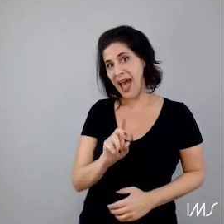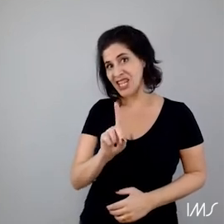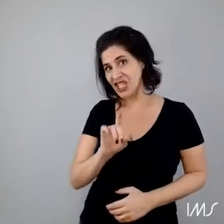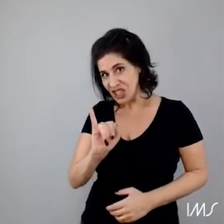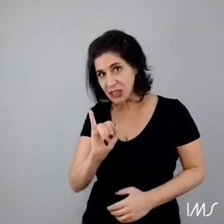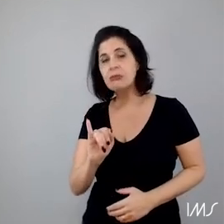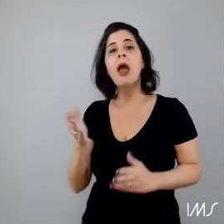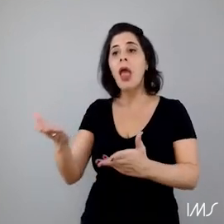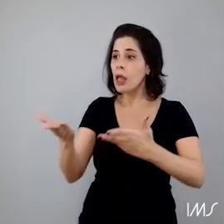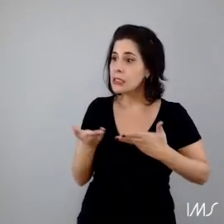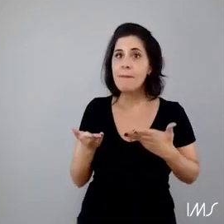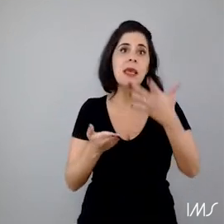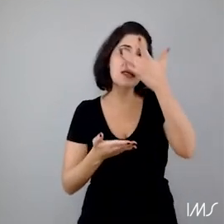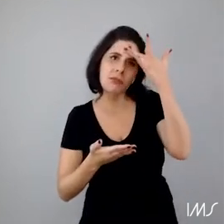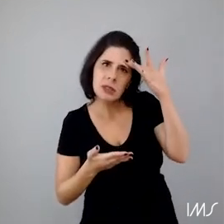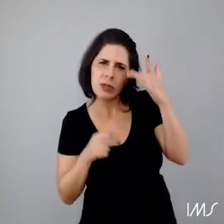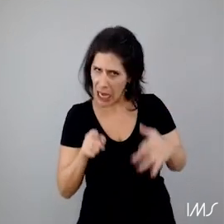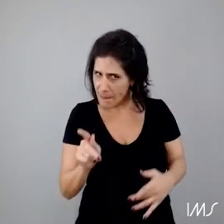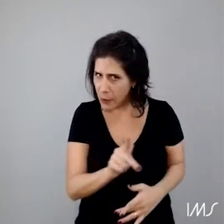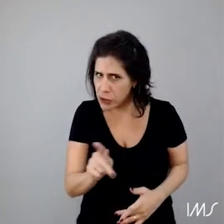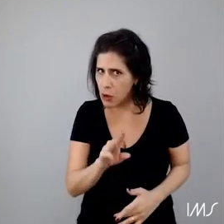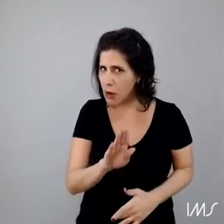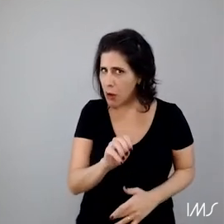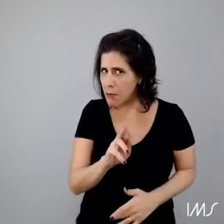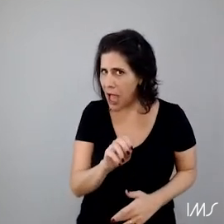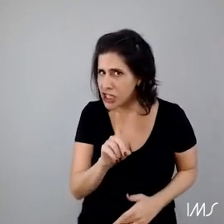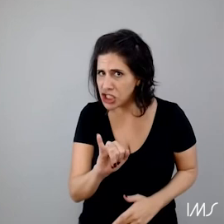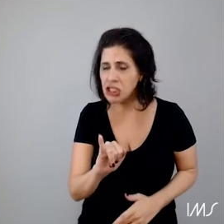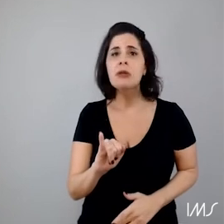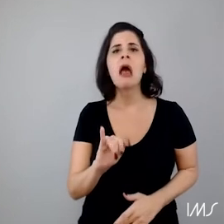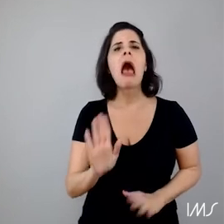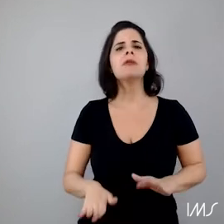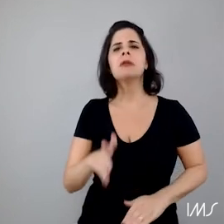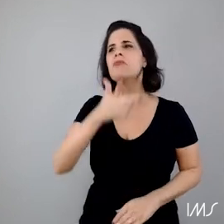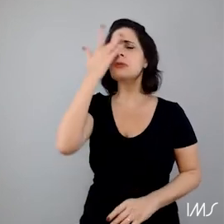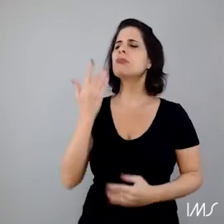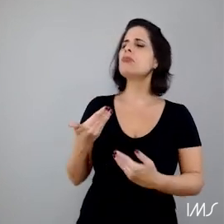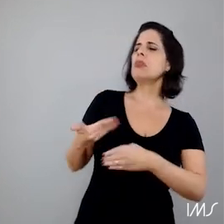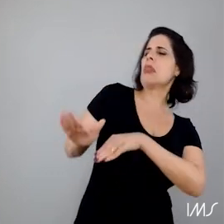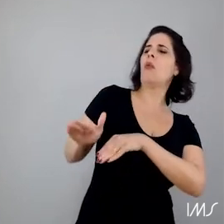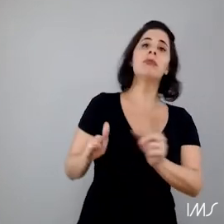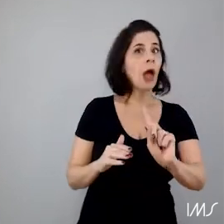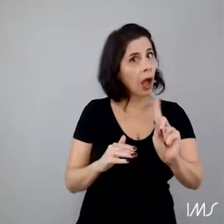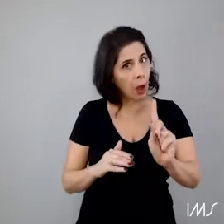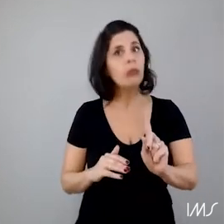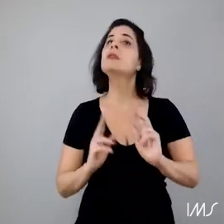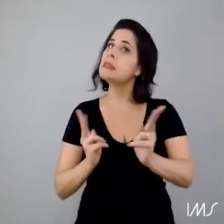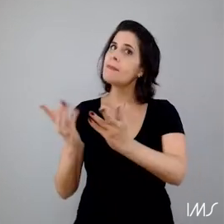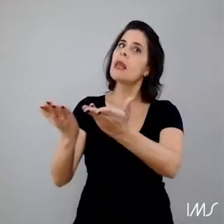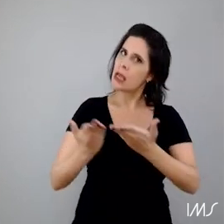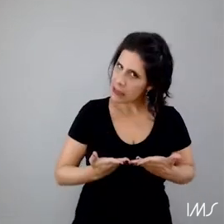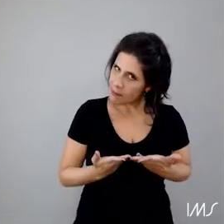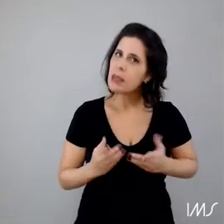queria ouvir o que alguém que tinha para dizer. E eu fui próximo dele, assim como foi a Estefânia.